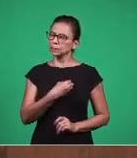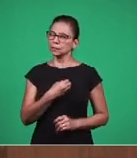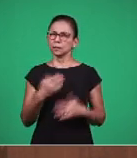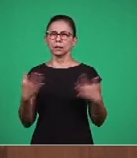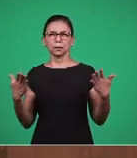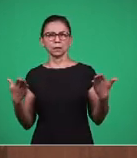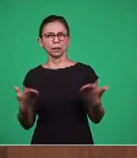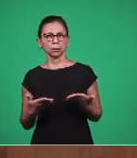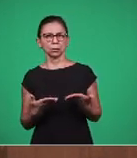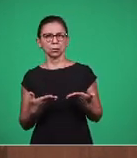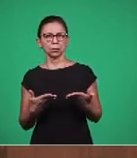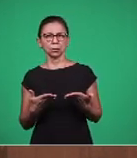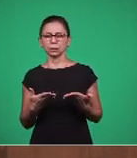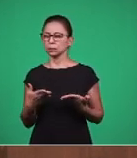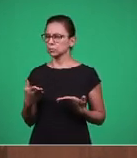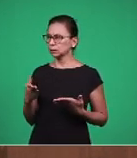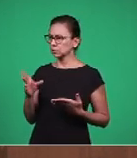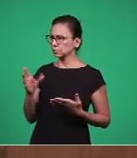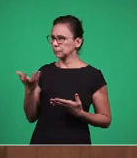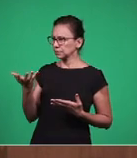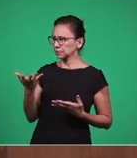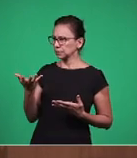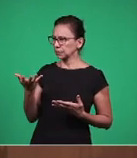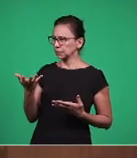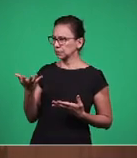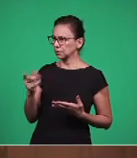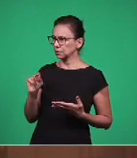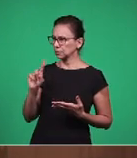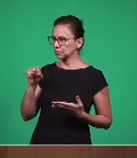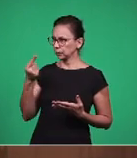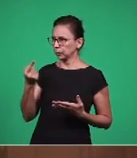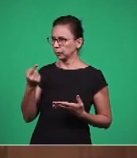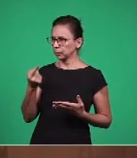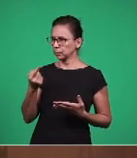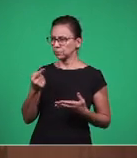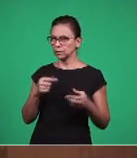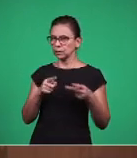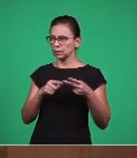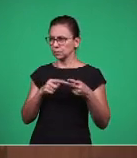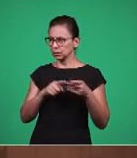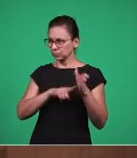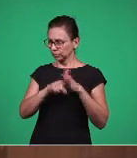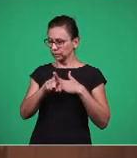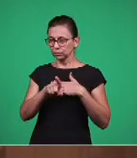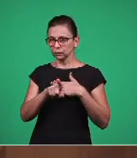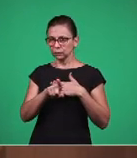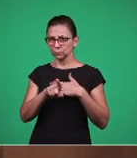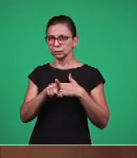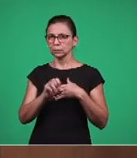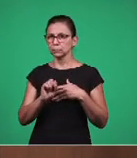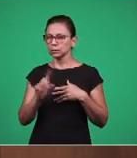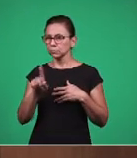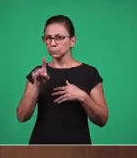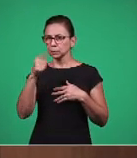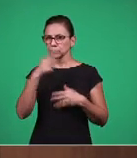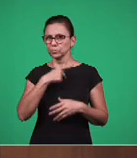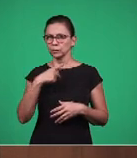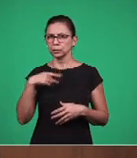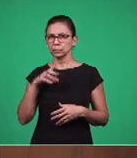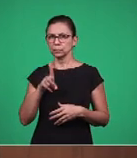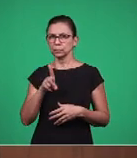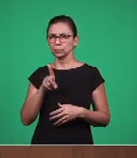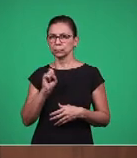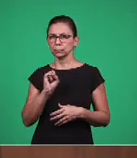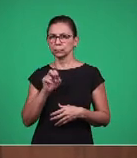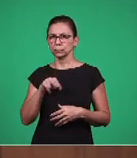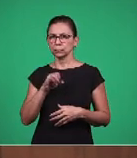quer... Hein? Tem uma segunda pergunta? Bom, então vamos fazer a segunda pergunta, depois o pastor Diniz vai complementar. Hoje nós temos